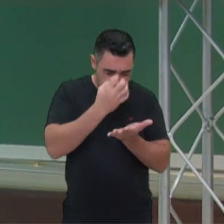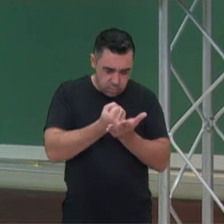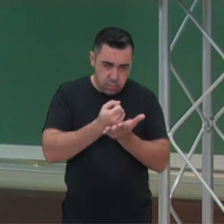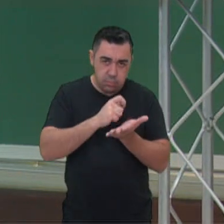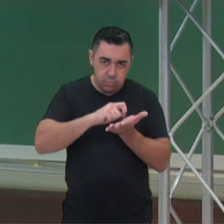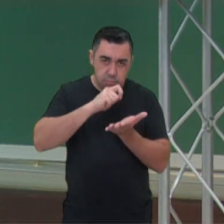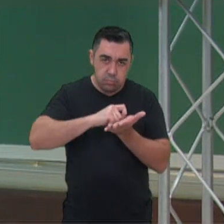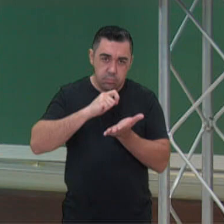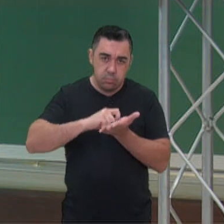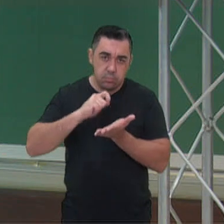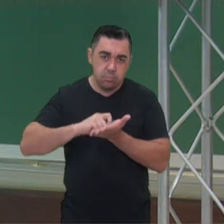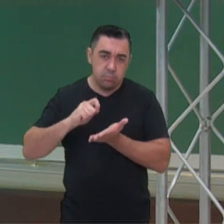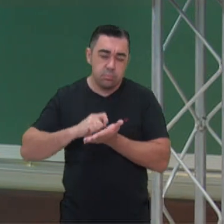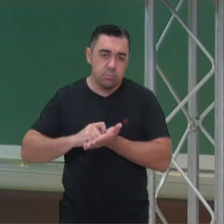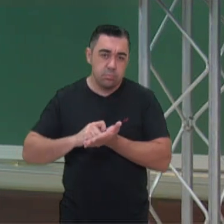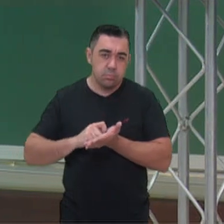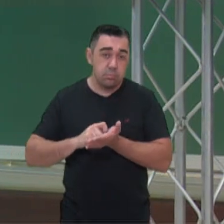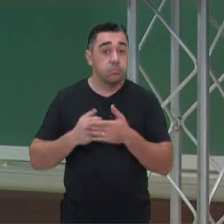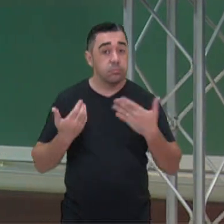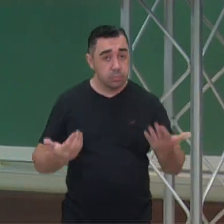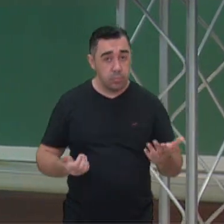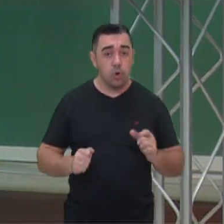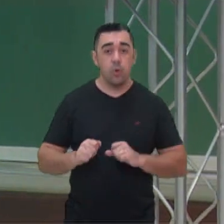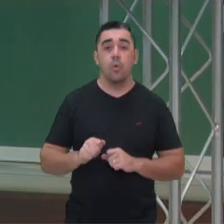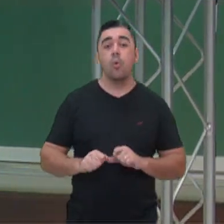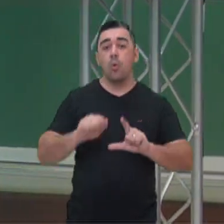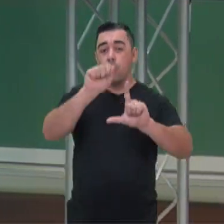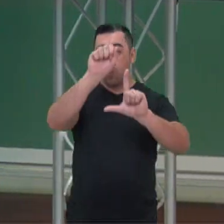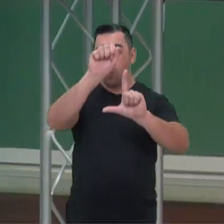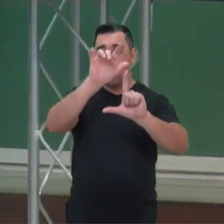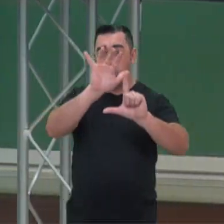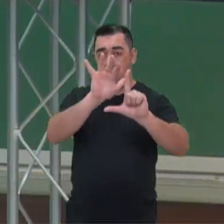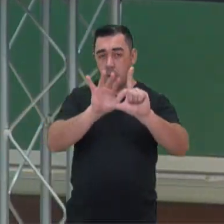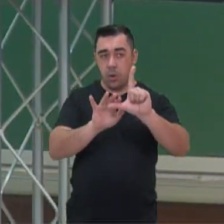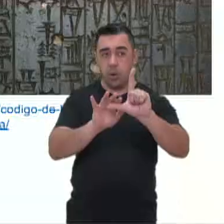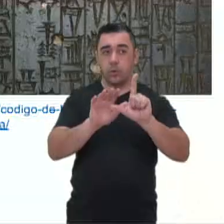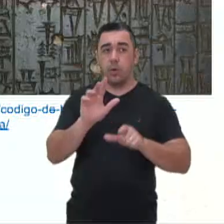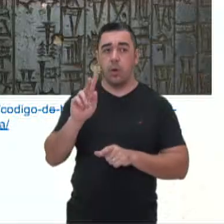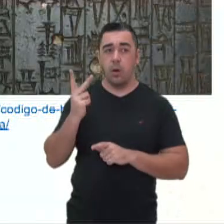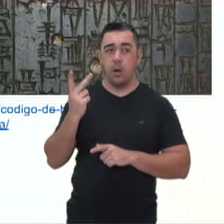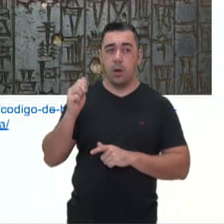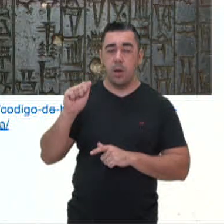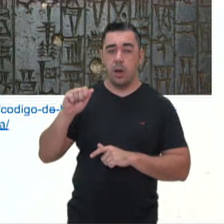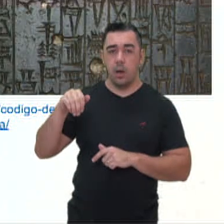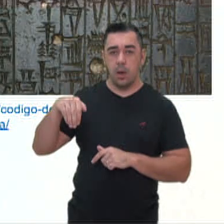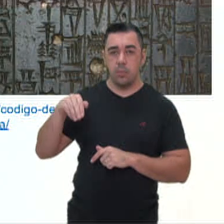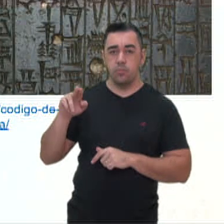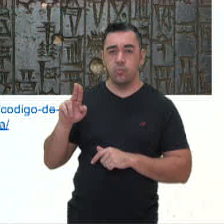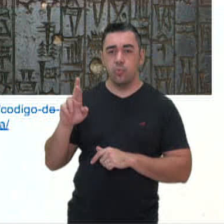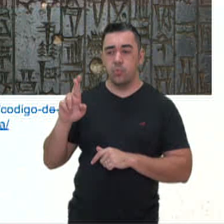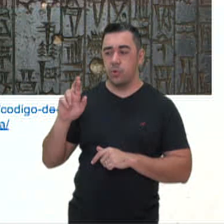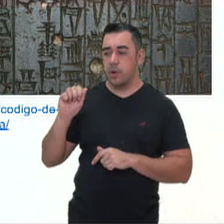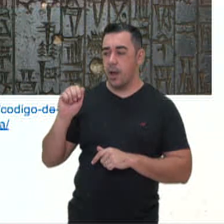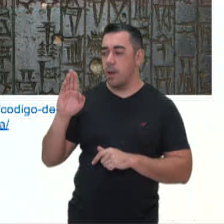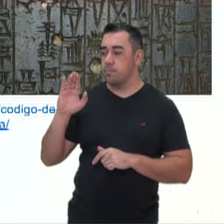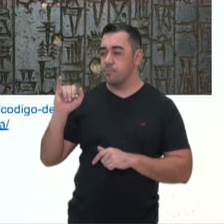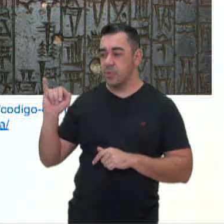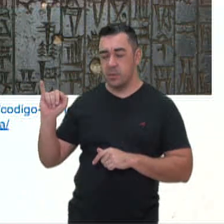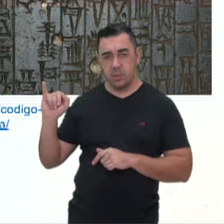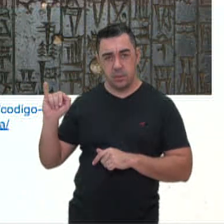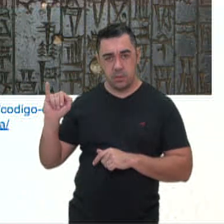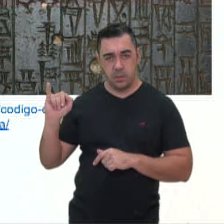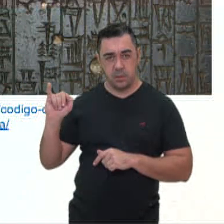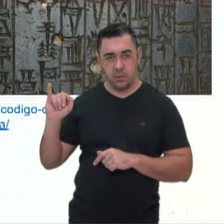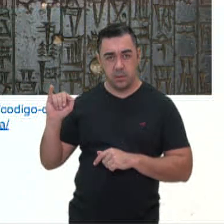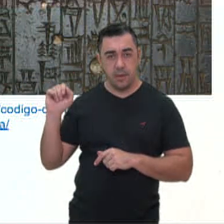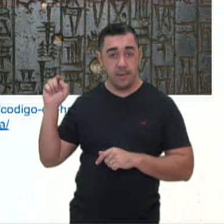registrado. Código de Hammurabi. O código, ou melhor,